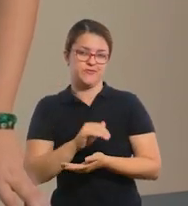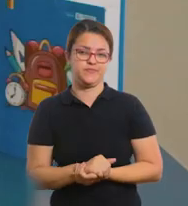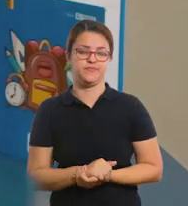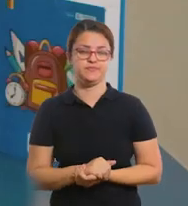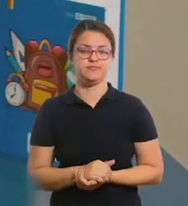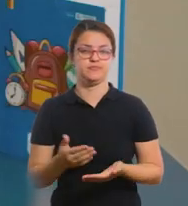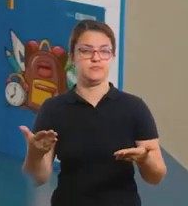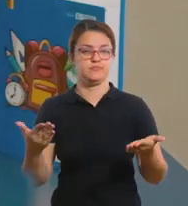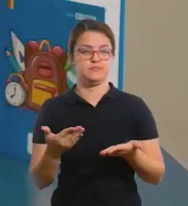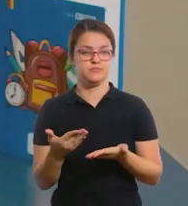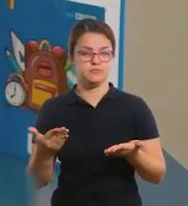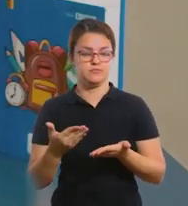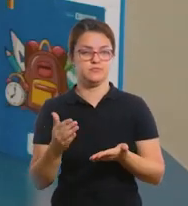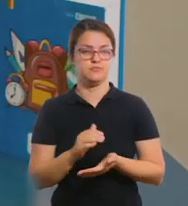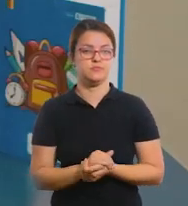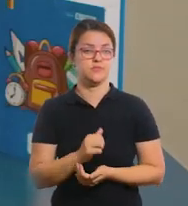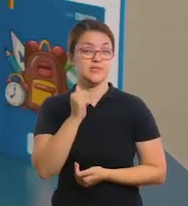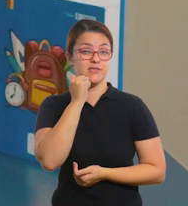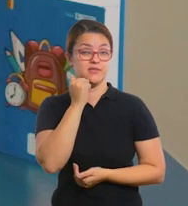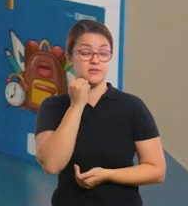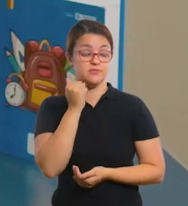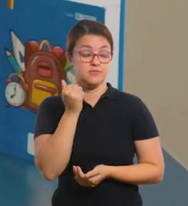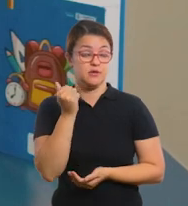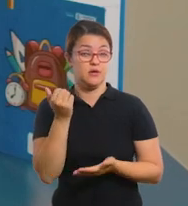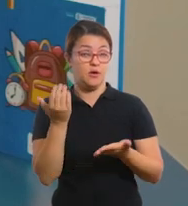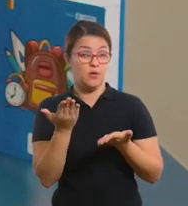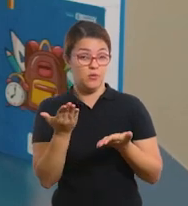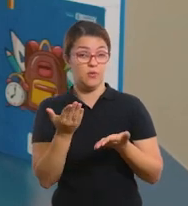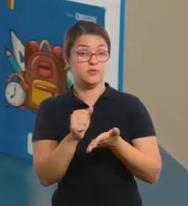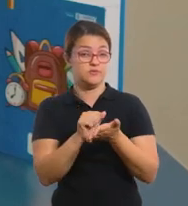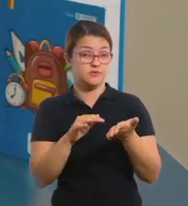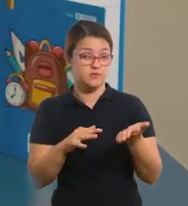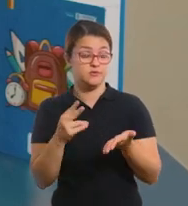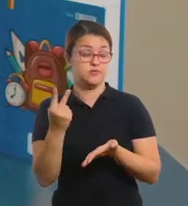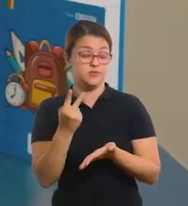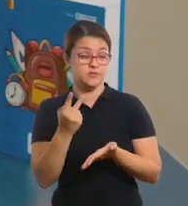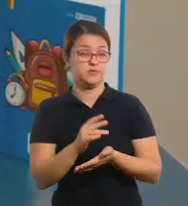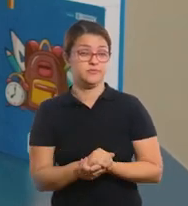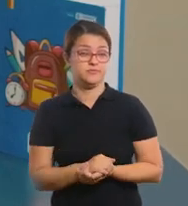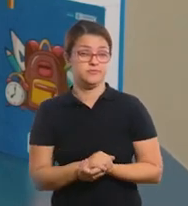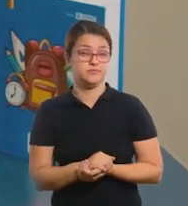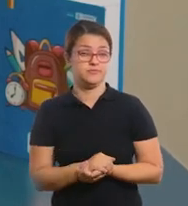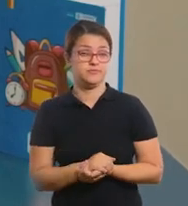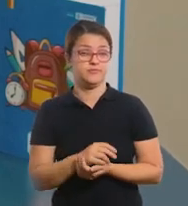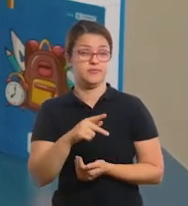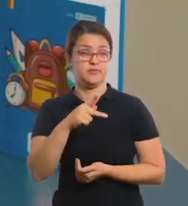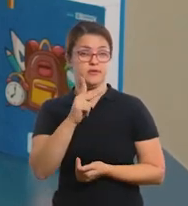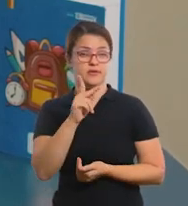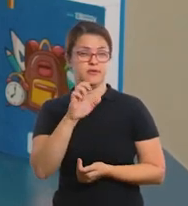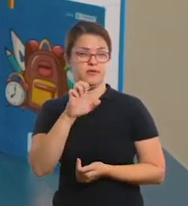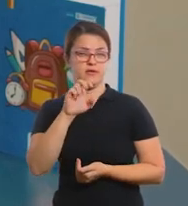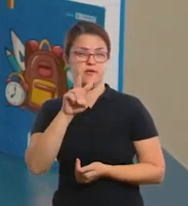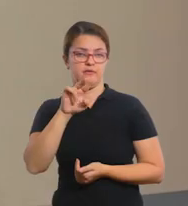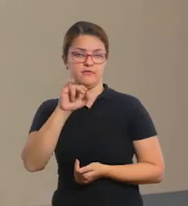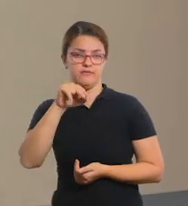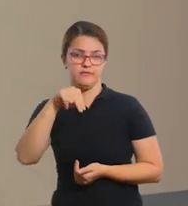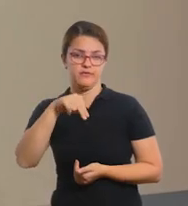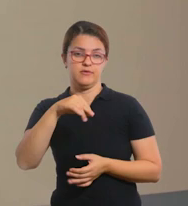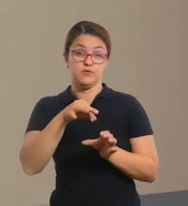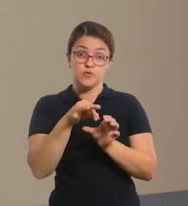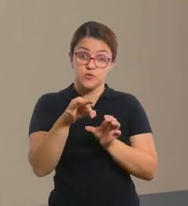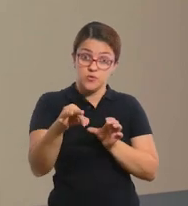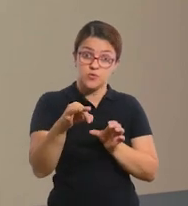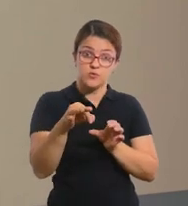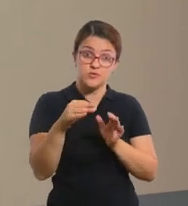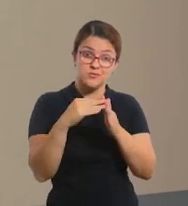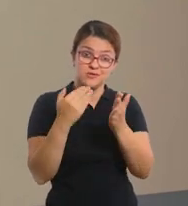treinando agora vamos atividade2 atividade2 kevin levou o seu estojo com lápis para